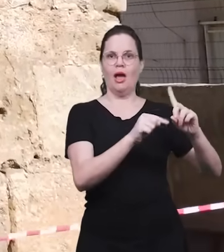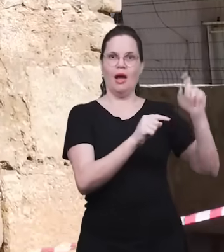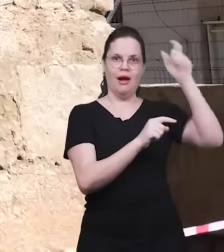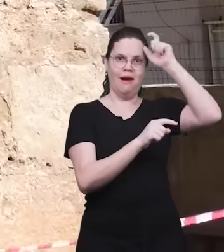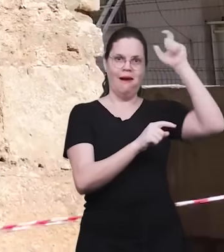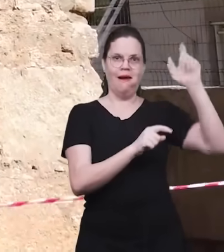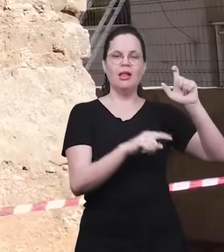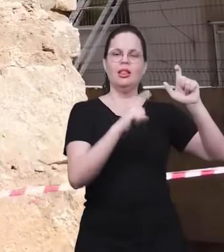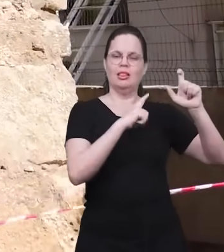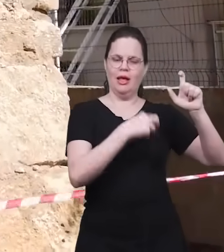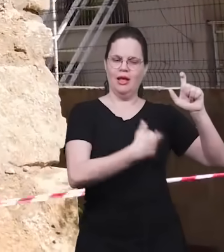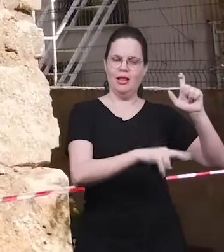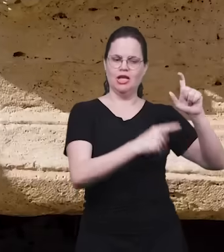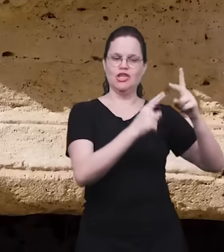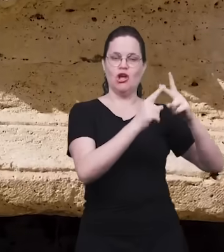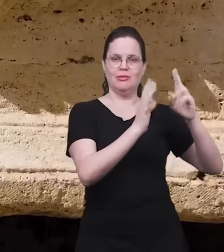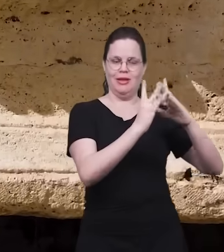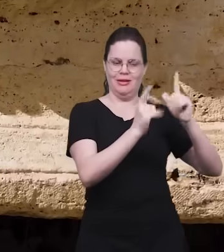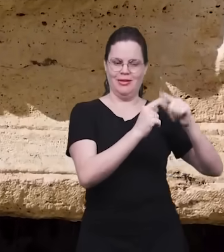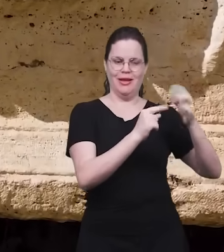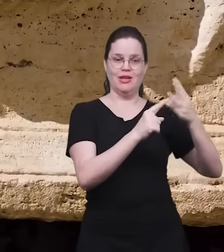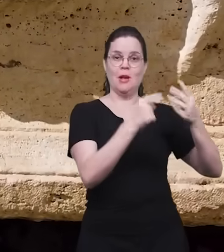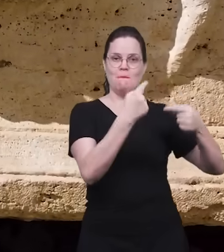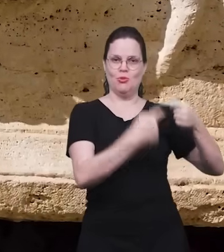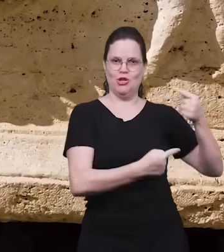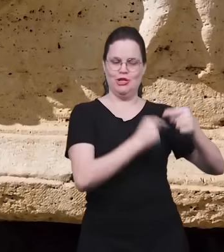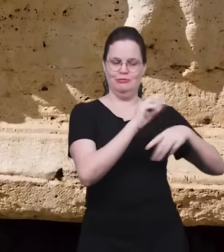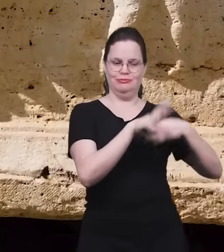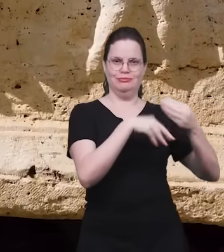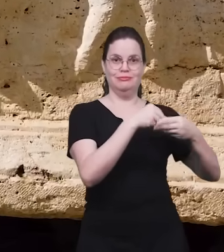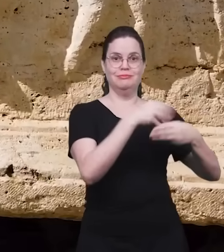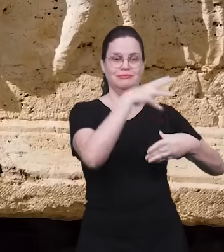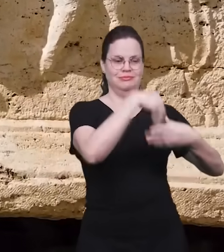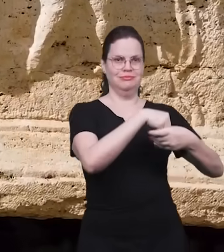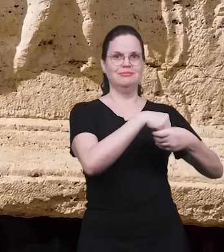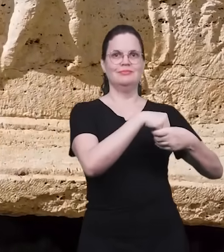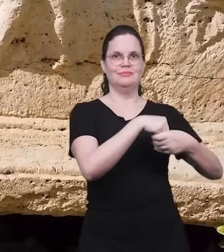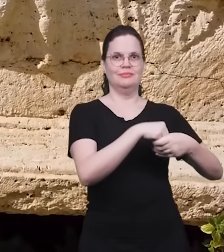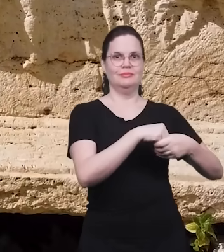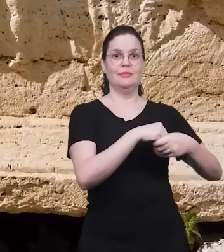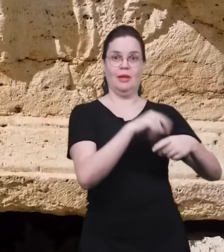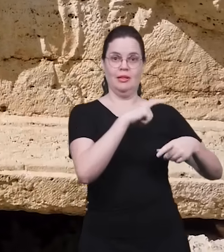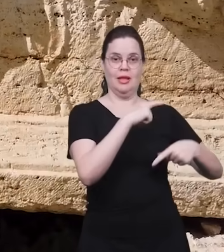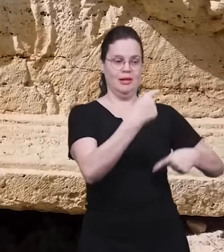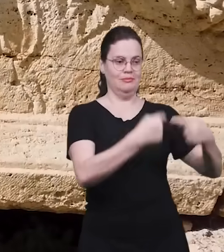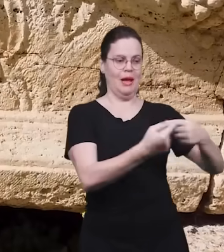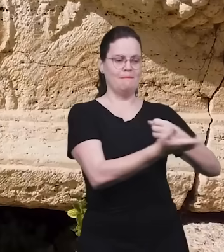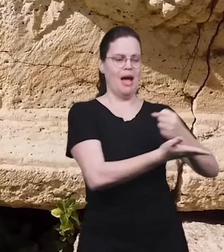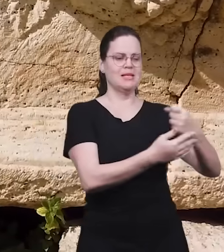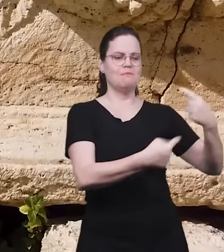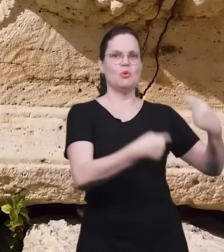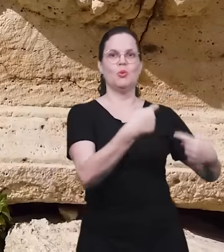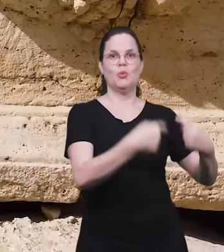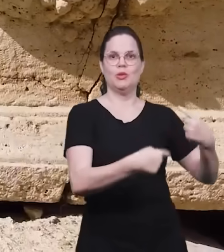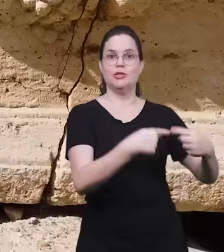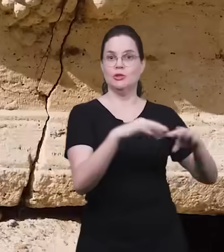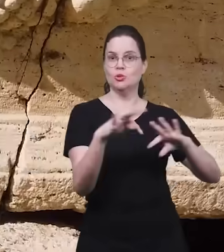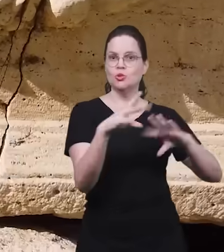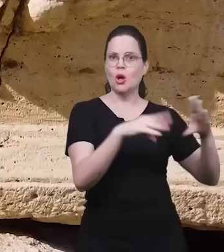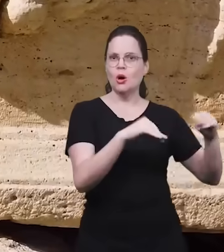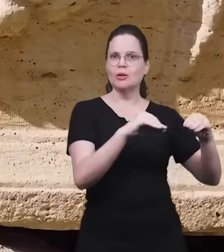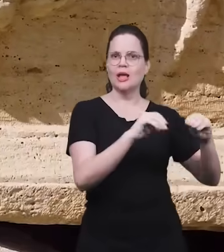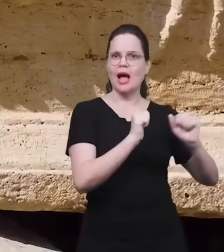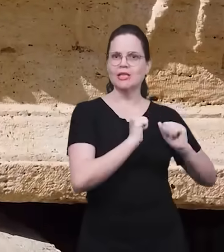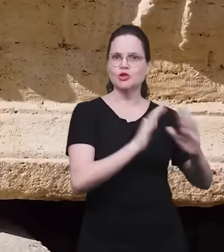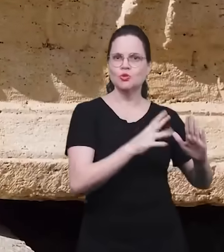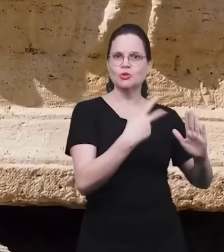uma igreja, uma religião política. Ele está sentado numa religião política. Todos os atos